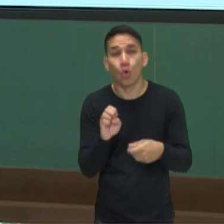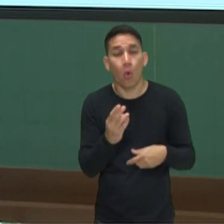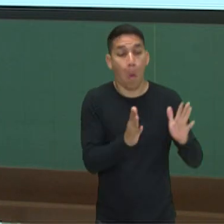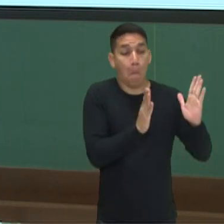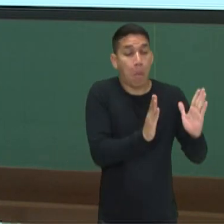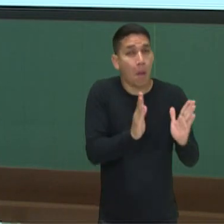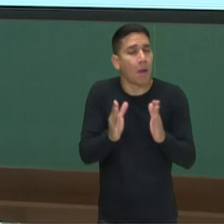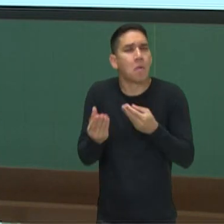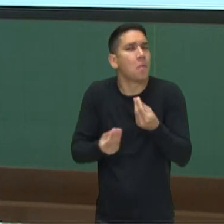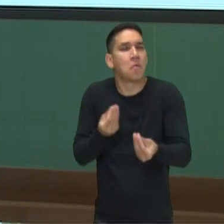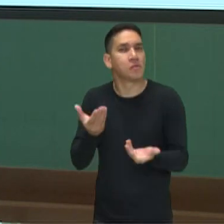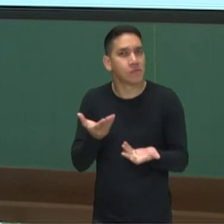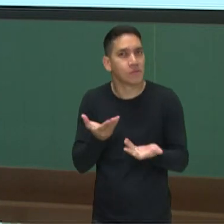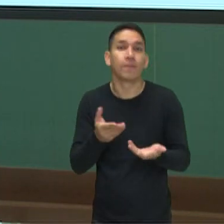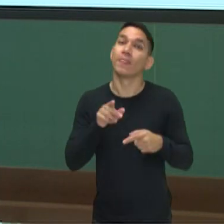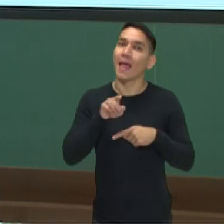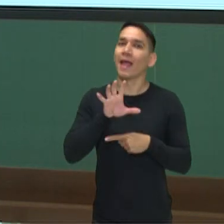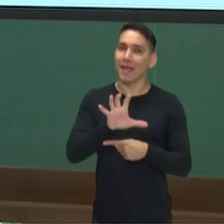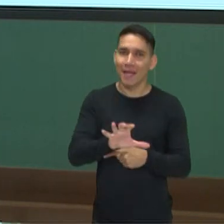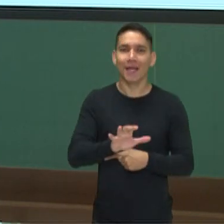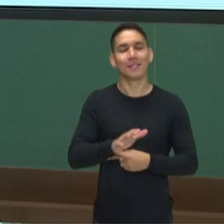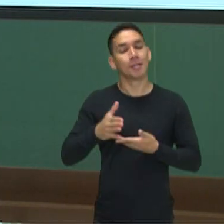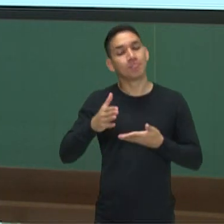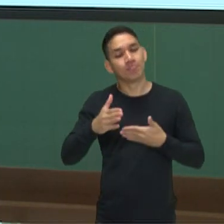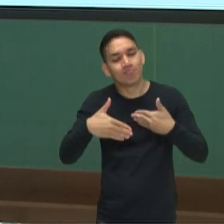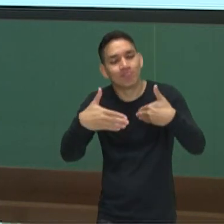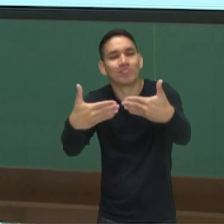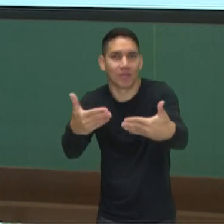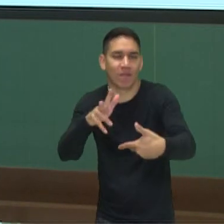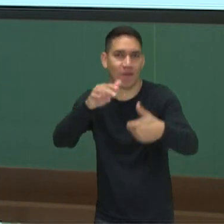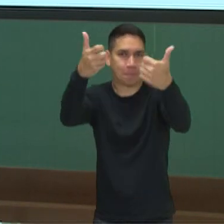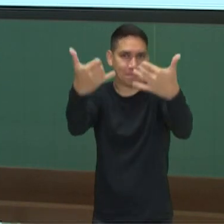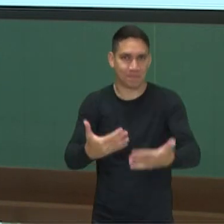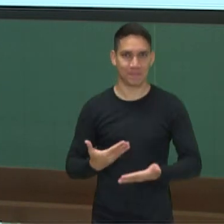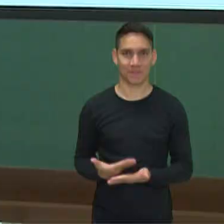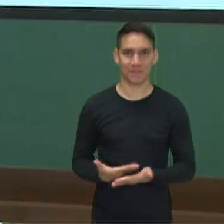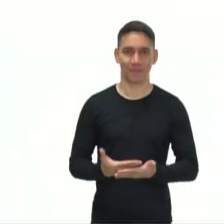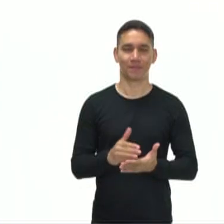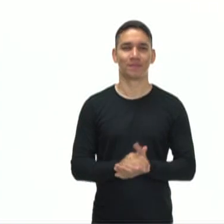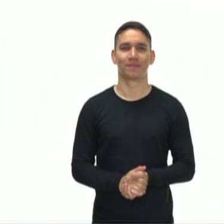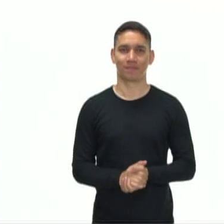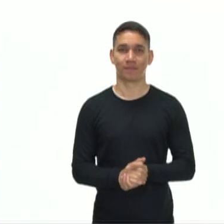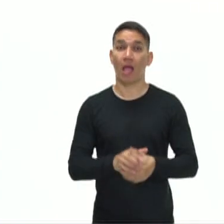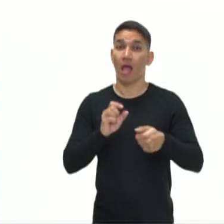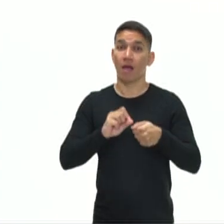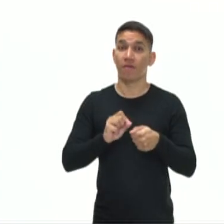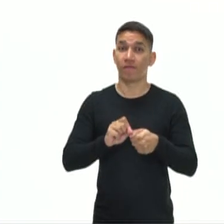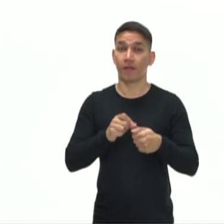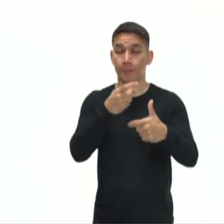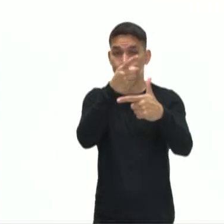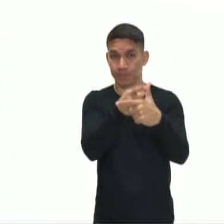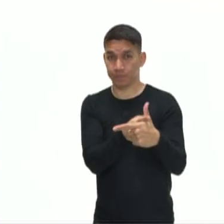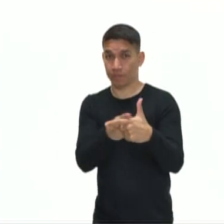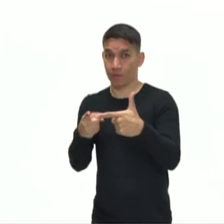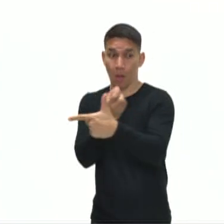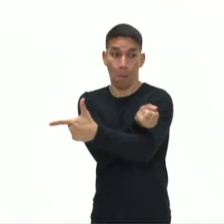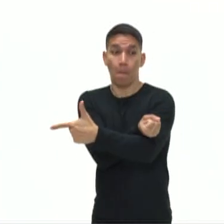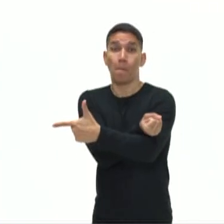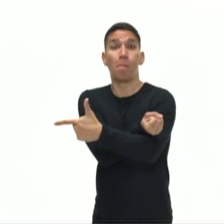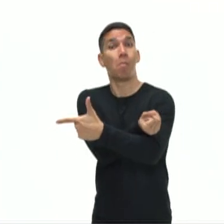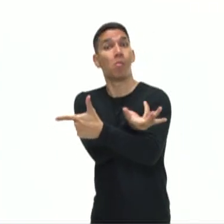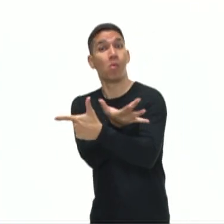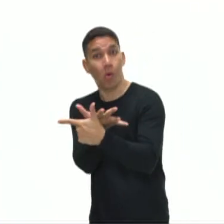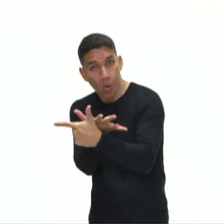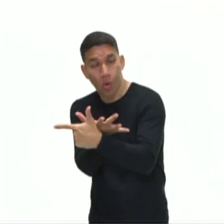por parte? Então é esse o caminho da nossa aula, tá? Efetuamos a divisão de um